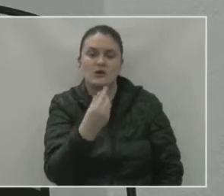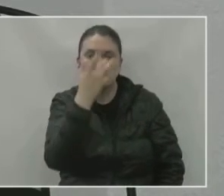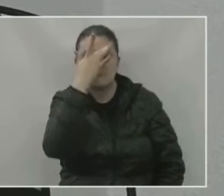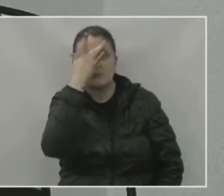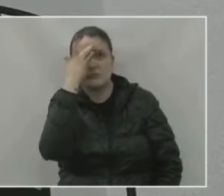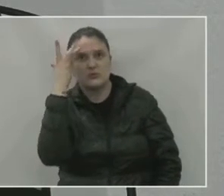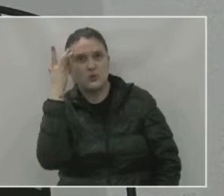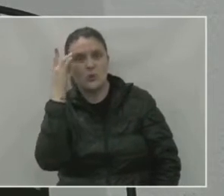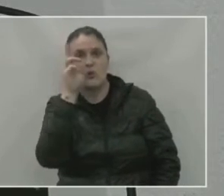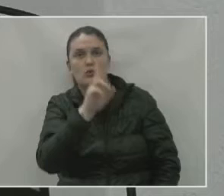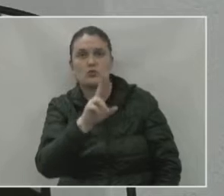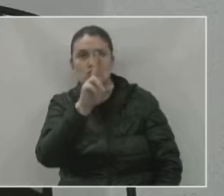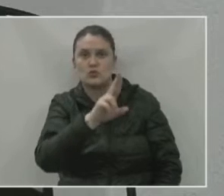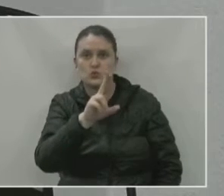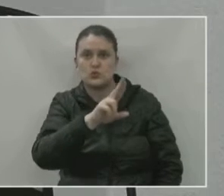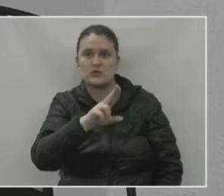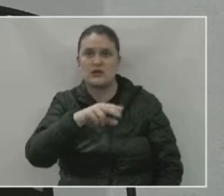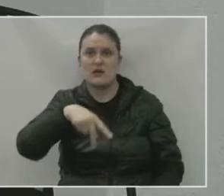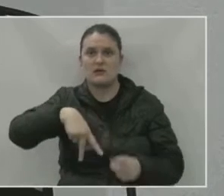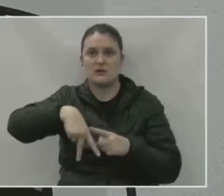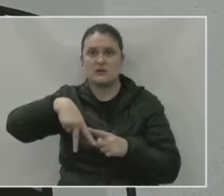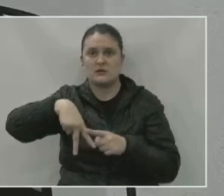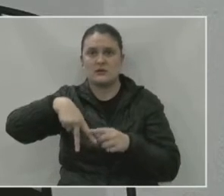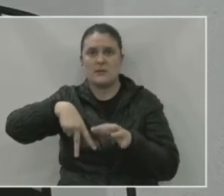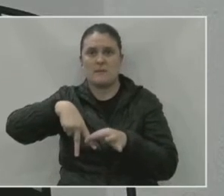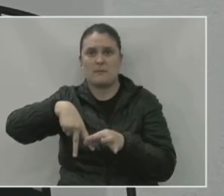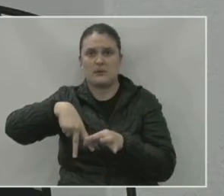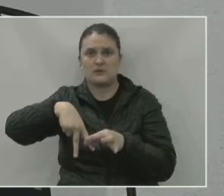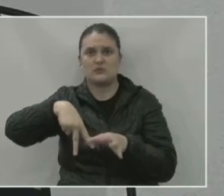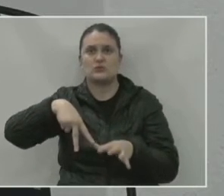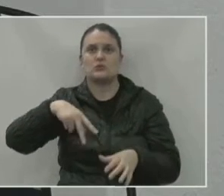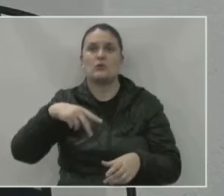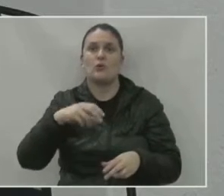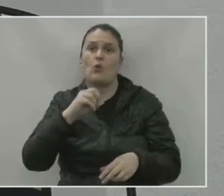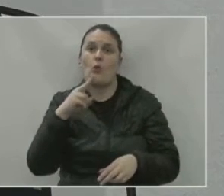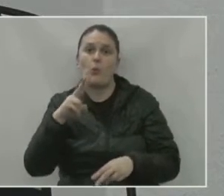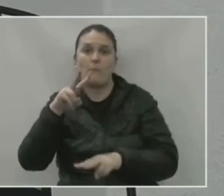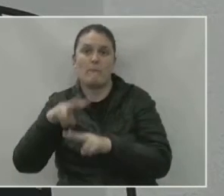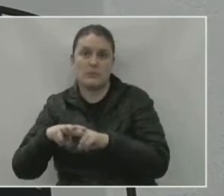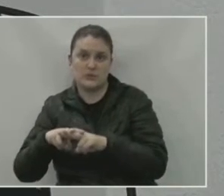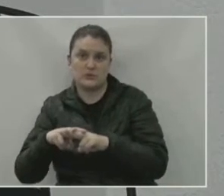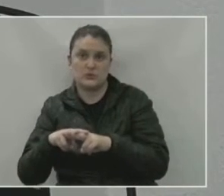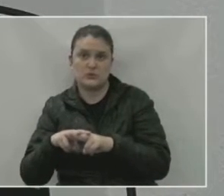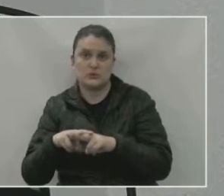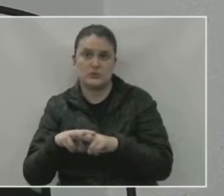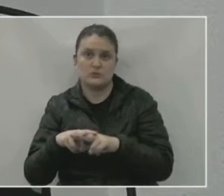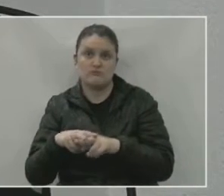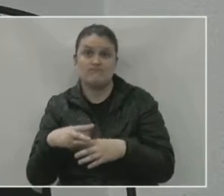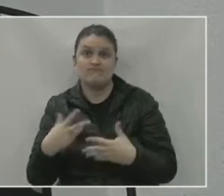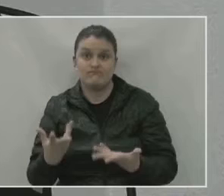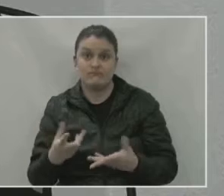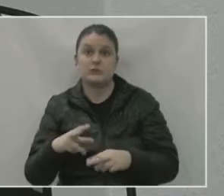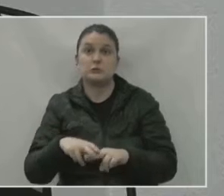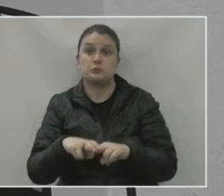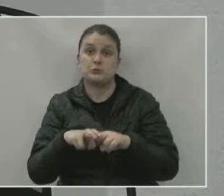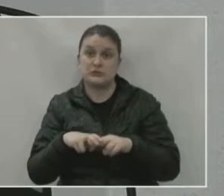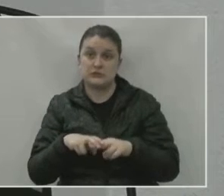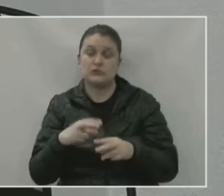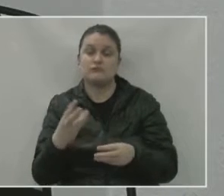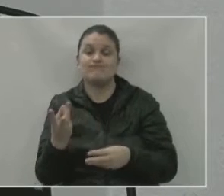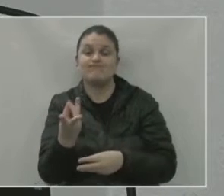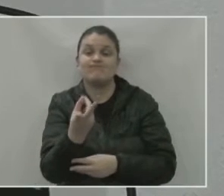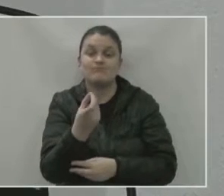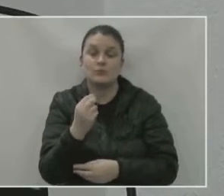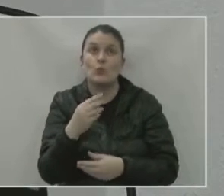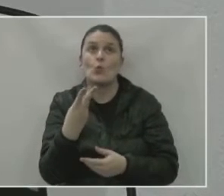com tornozeleira e que não deveriam estar com tornozeleira, deveriam estar presos. Então, por isso, chegou-se esse número